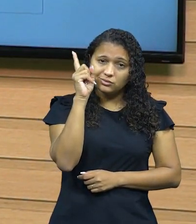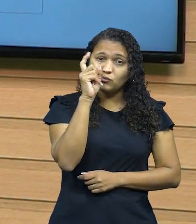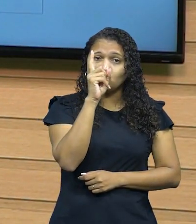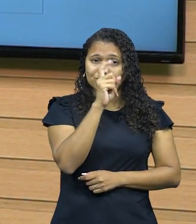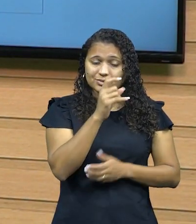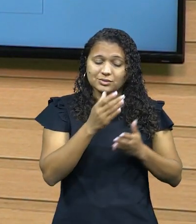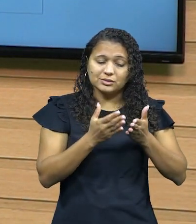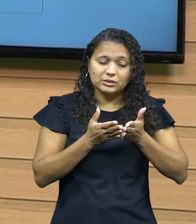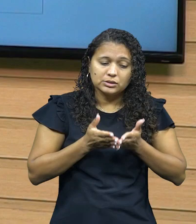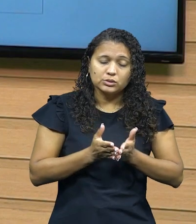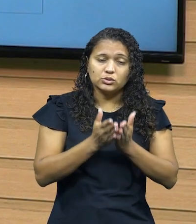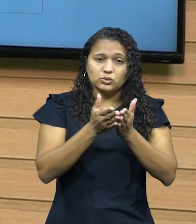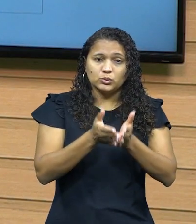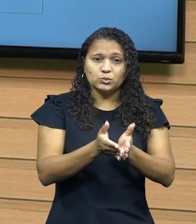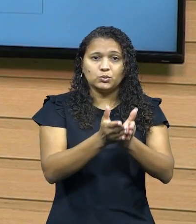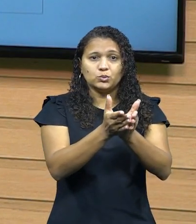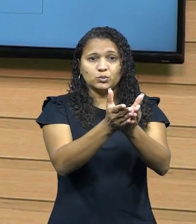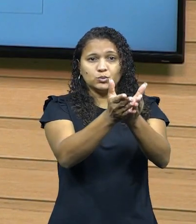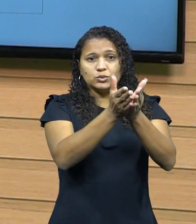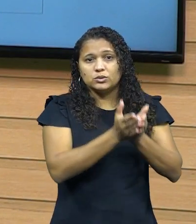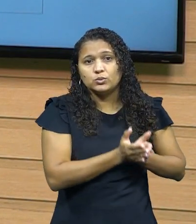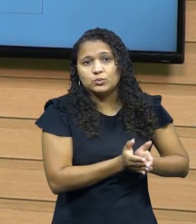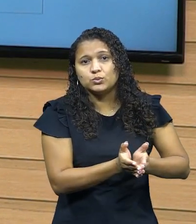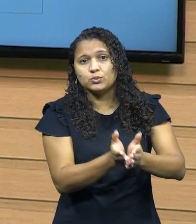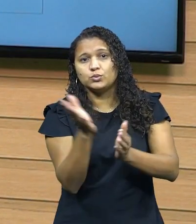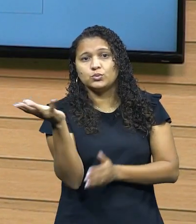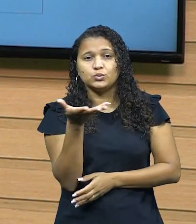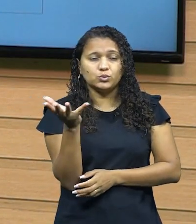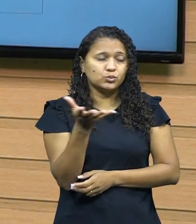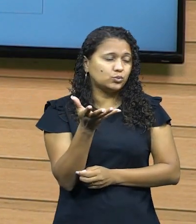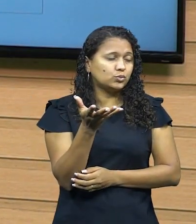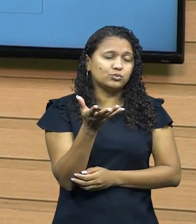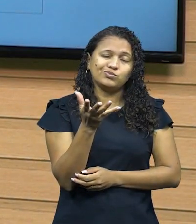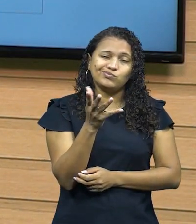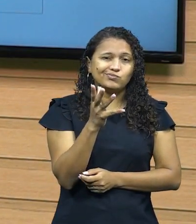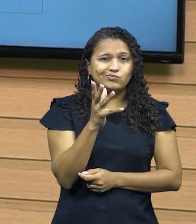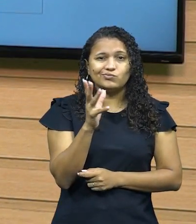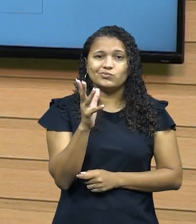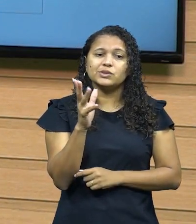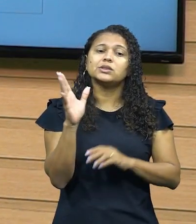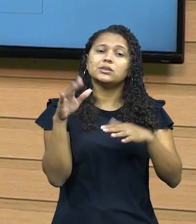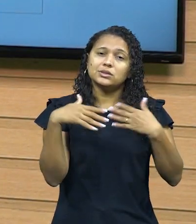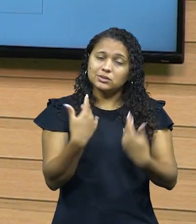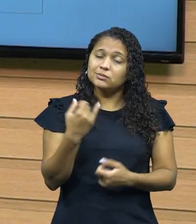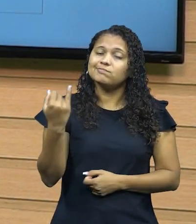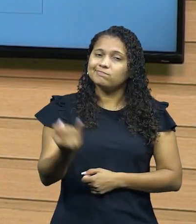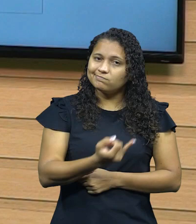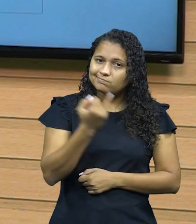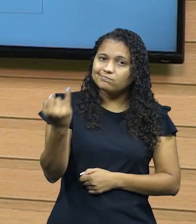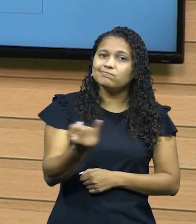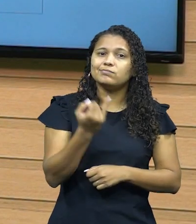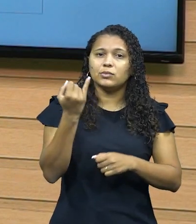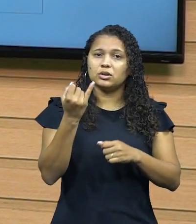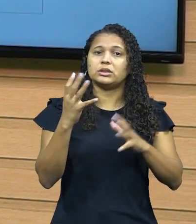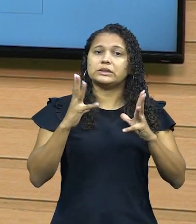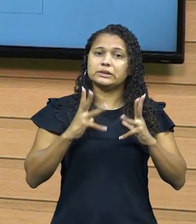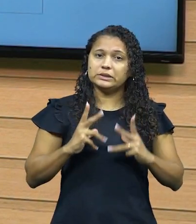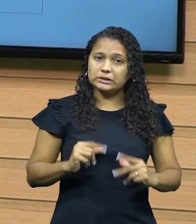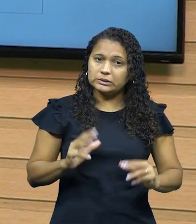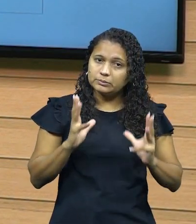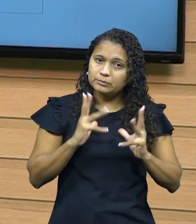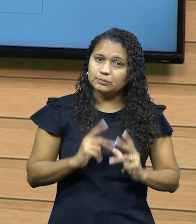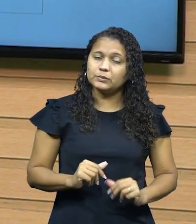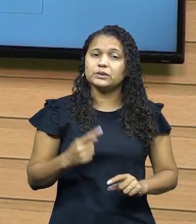dificultando com que a embarcação ela tenha uma velocidade X. Né? Então, é sempre importante estar fazendo a limpeza. Existem